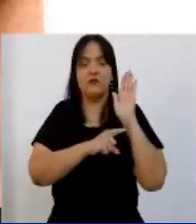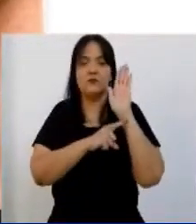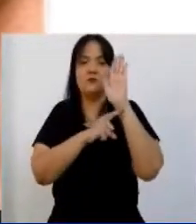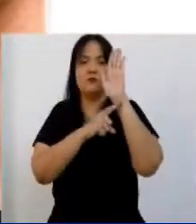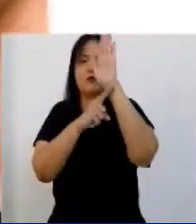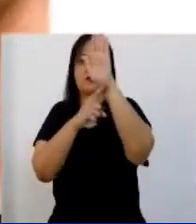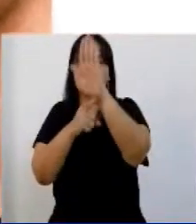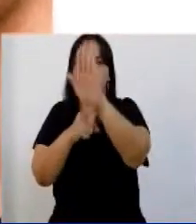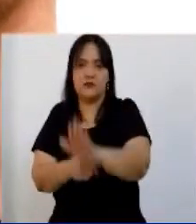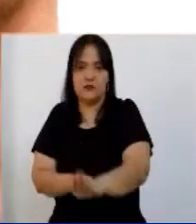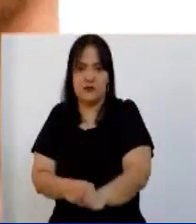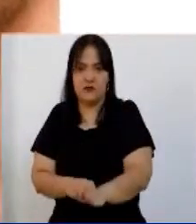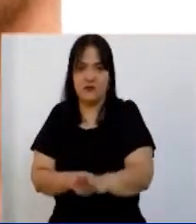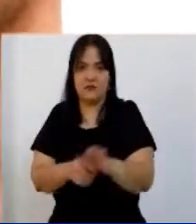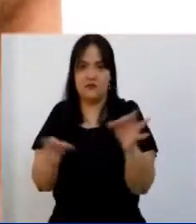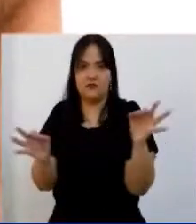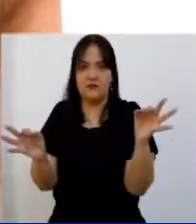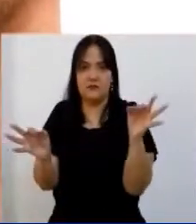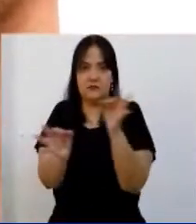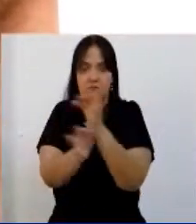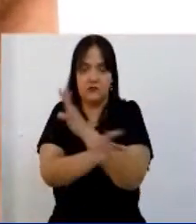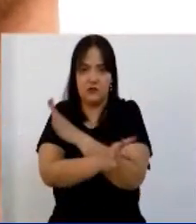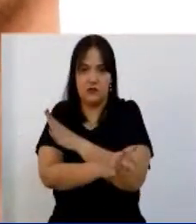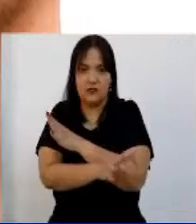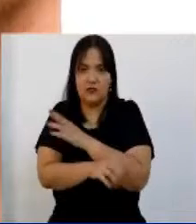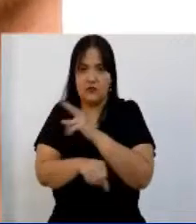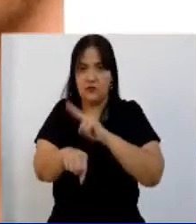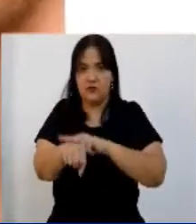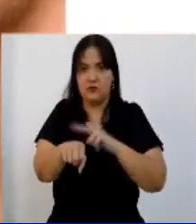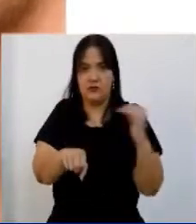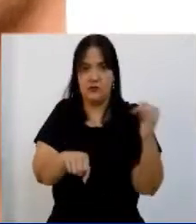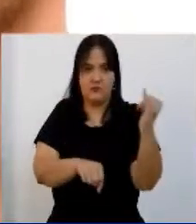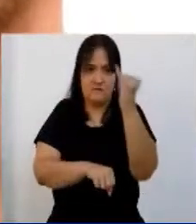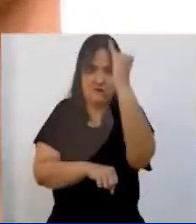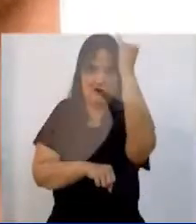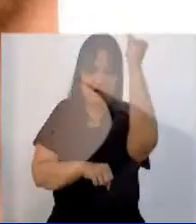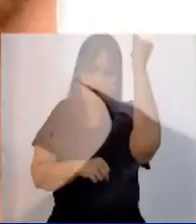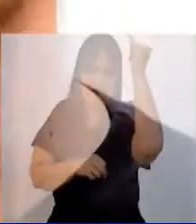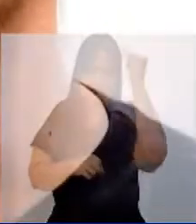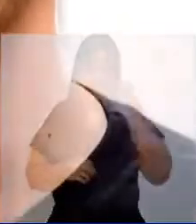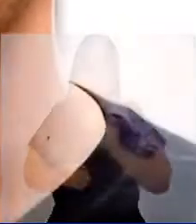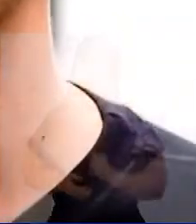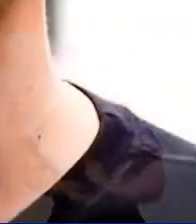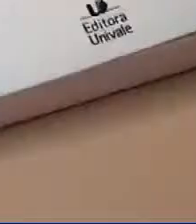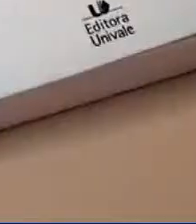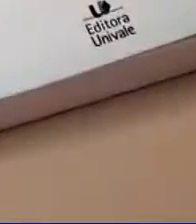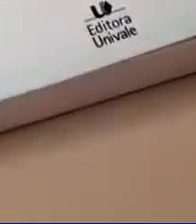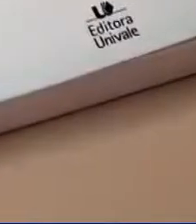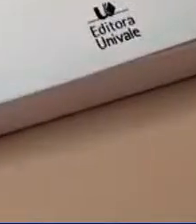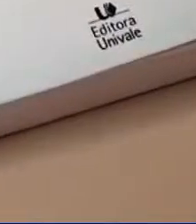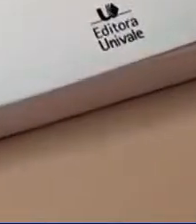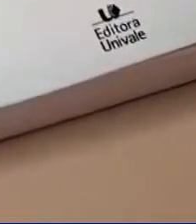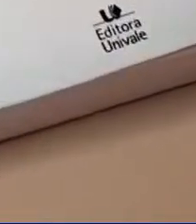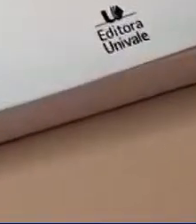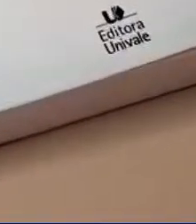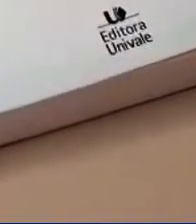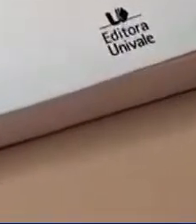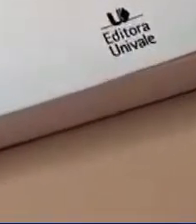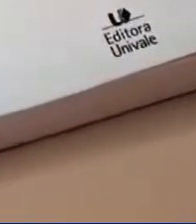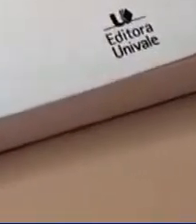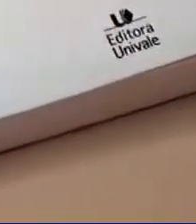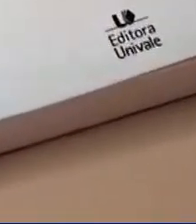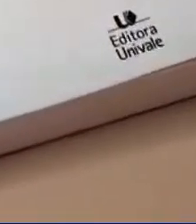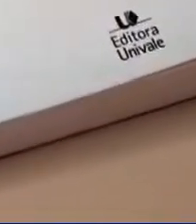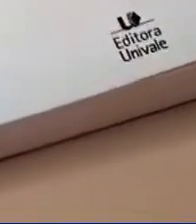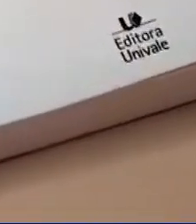que consegue trazer para a gente e preparar para um evento tão importante como esse.